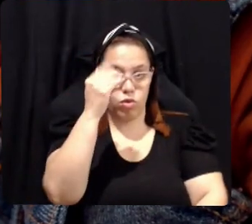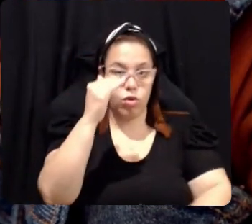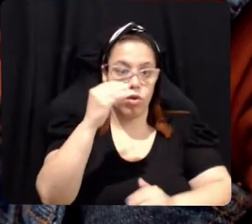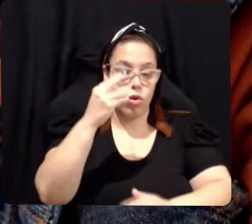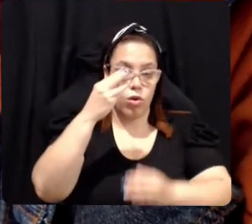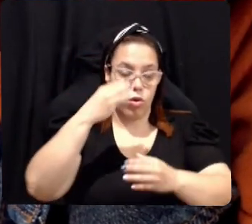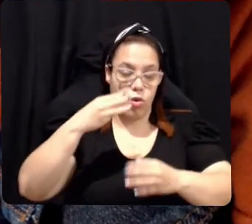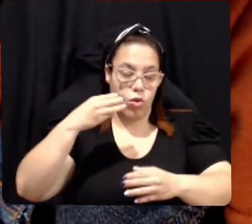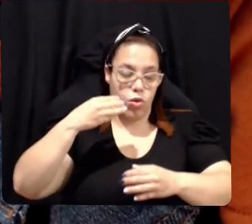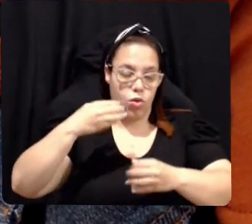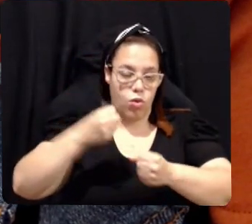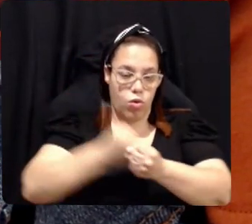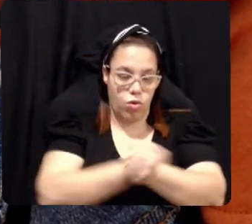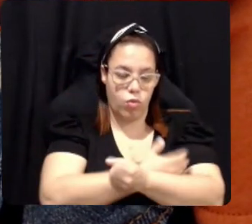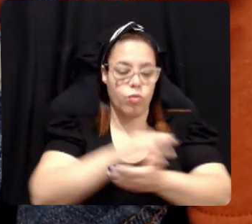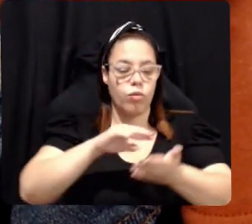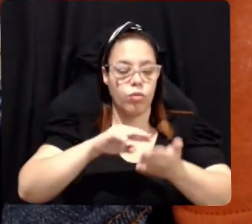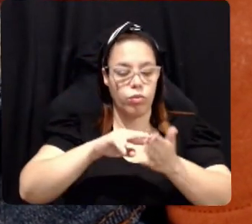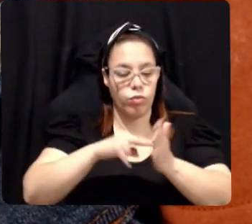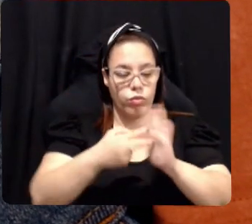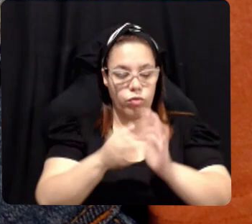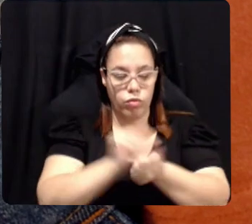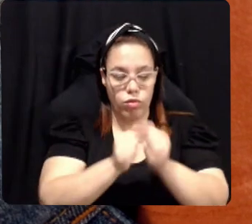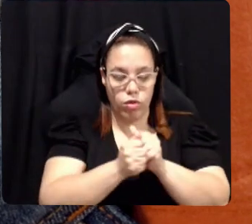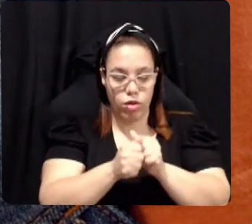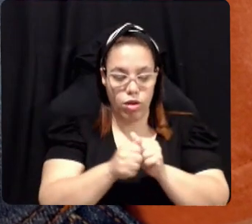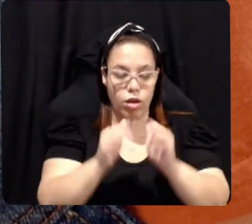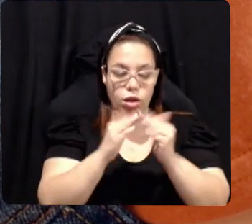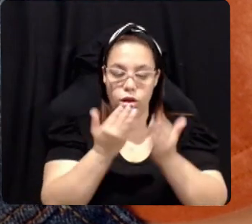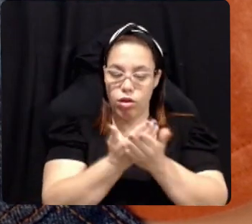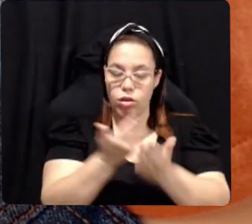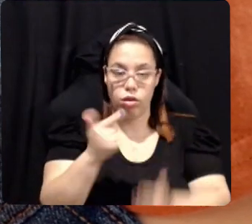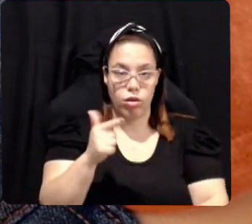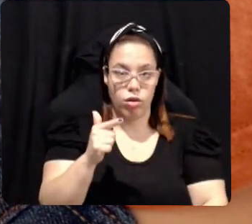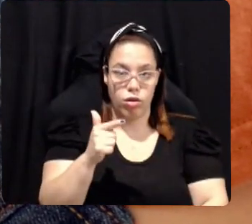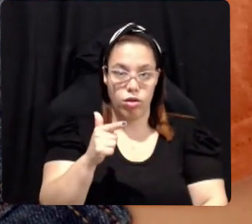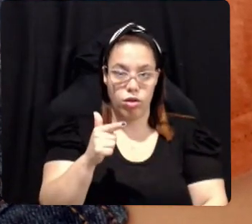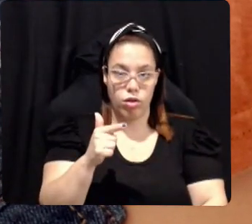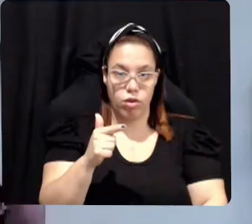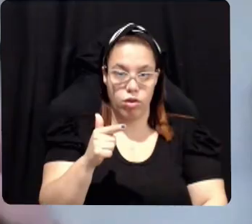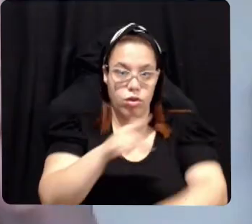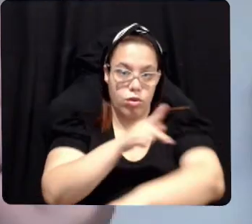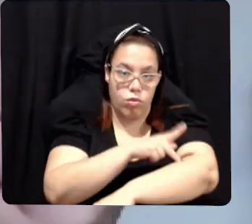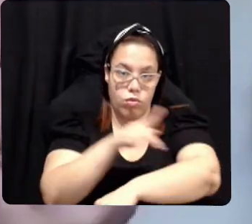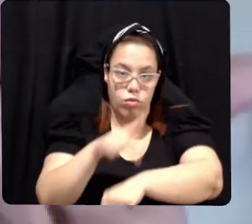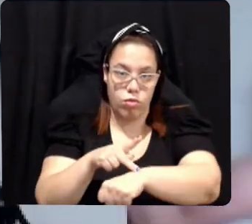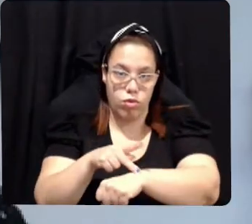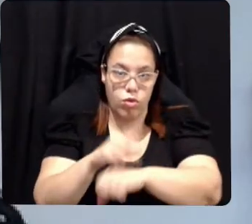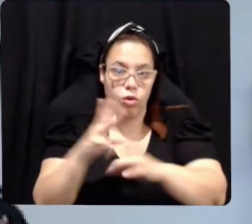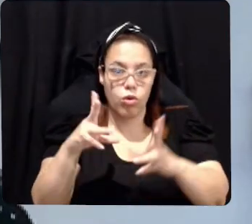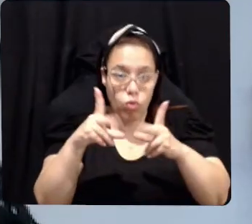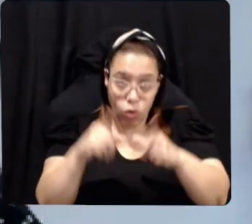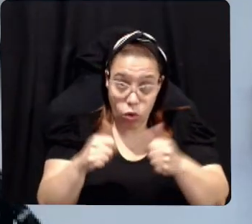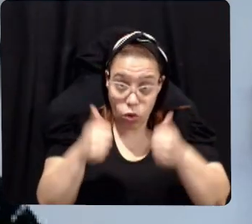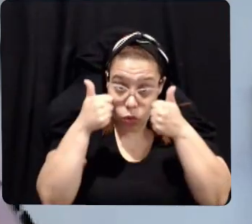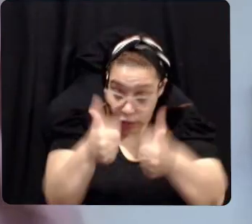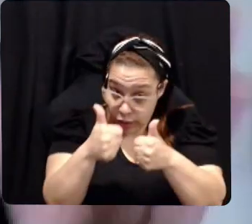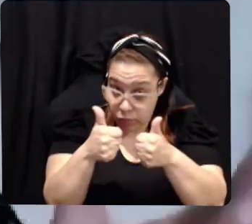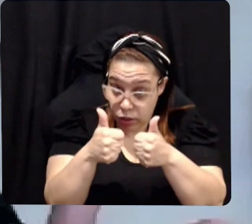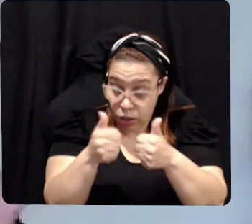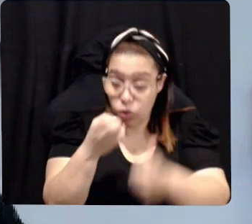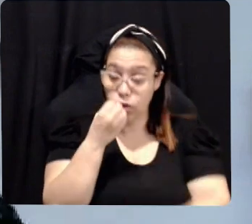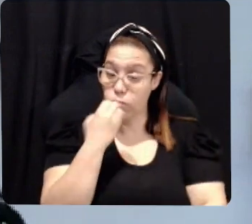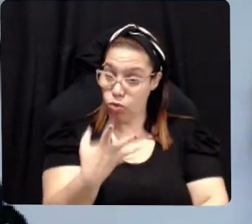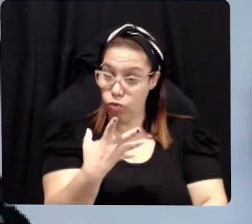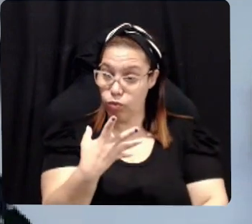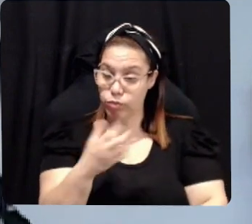o seu emocional estar adequado e a escola não ter um problema pedagógico. Se tudo isso